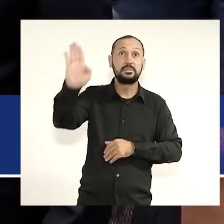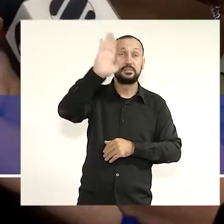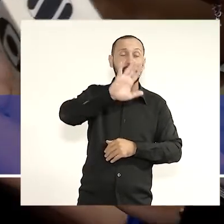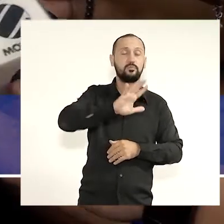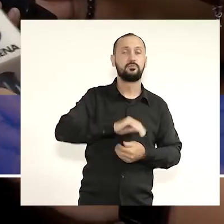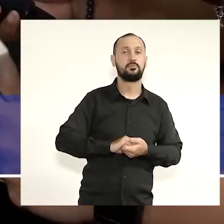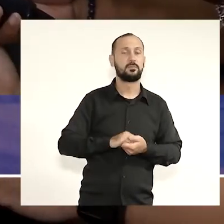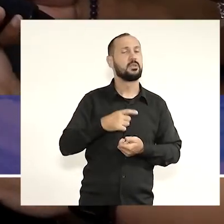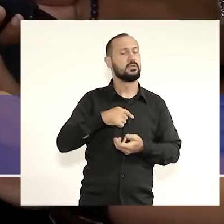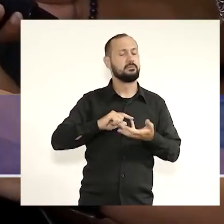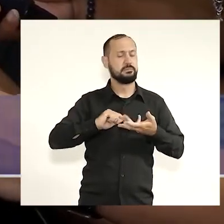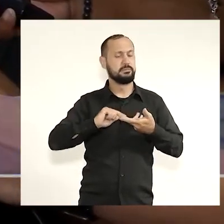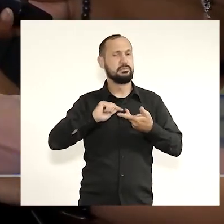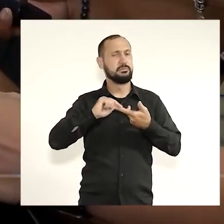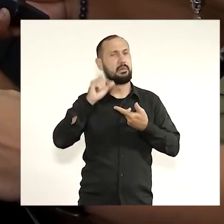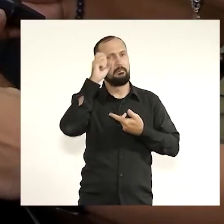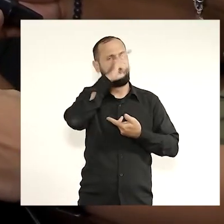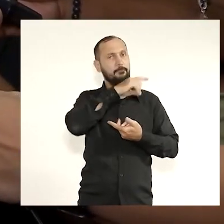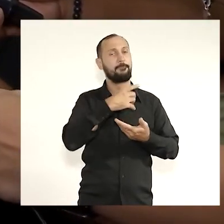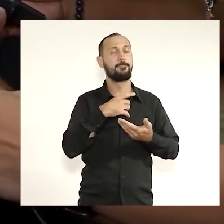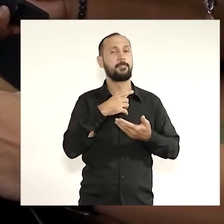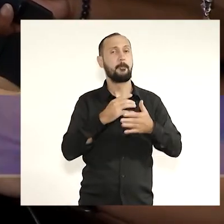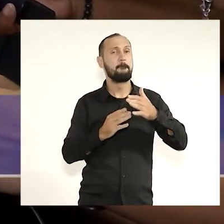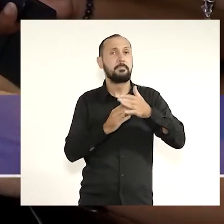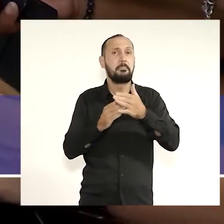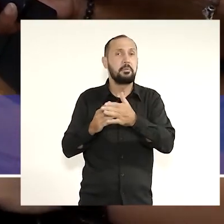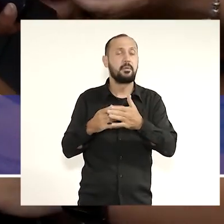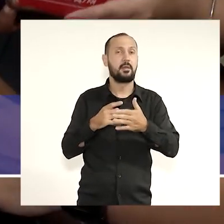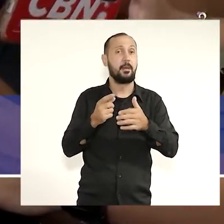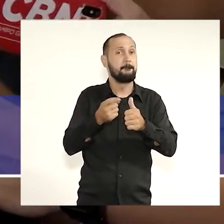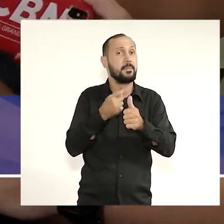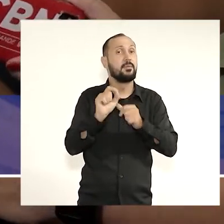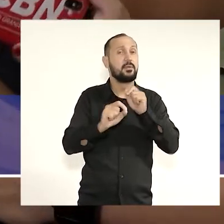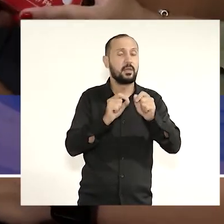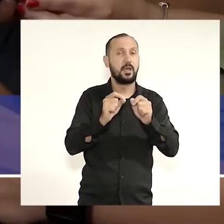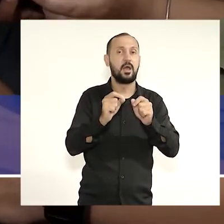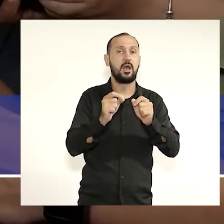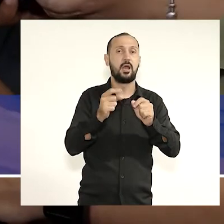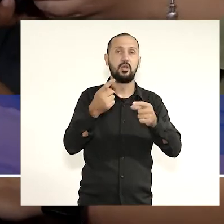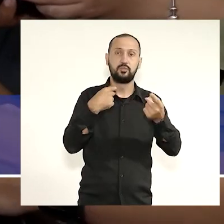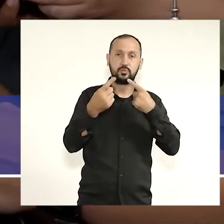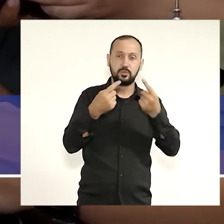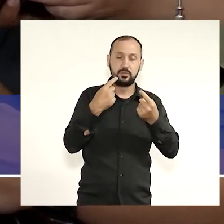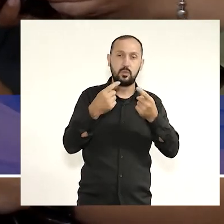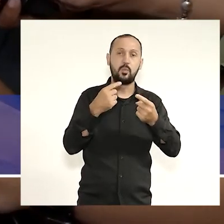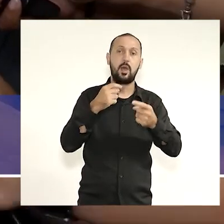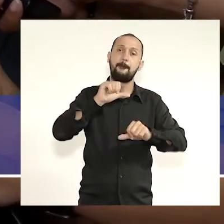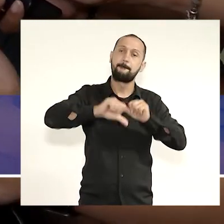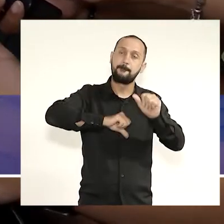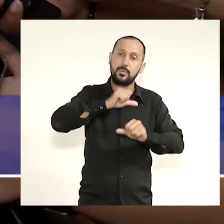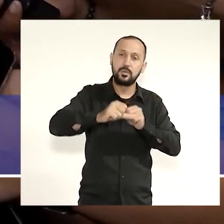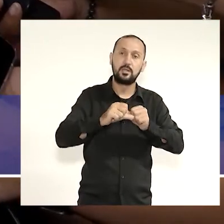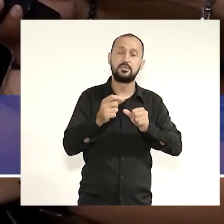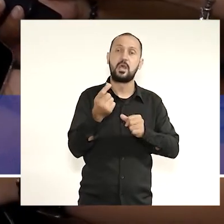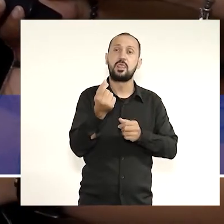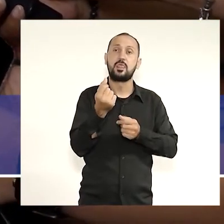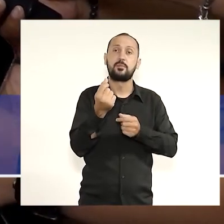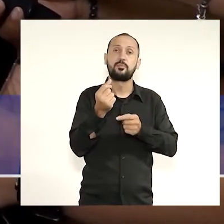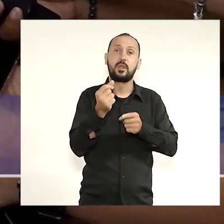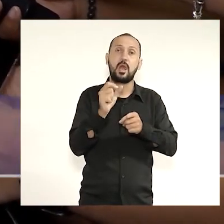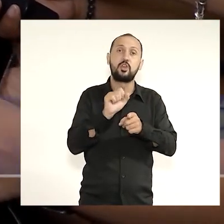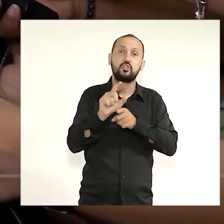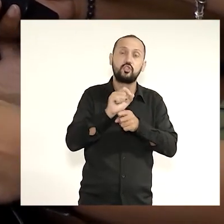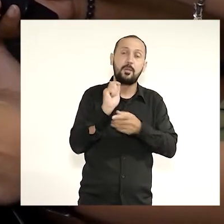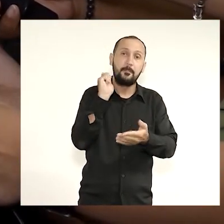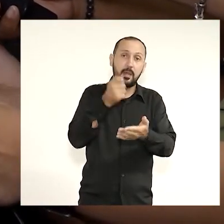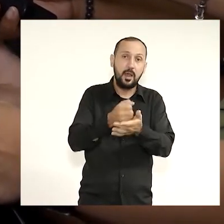nacional. Nós temos vários desafios. Eu acho que uma das principais pautas, eu acho que é a reforma tributária. Nós avançamos